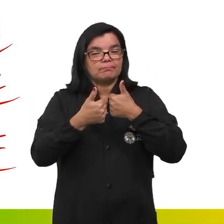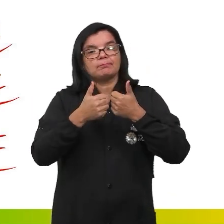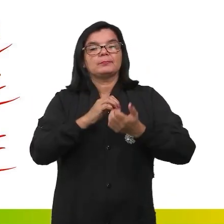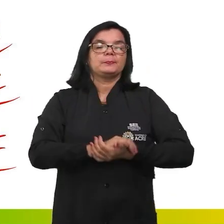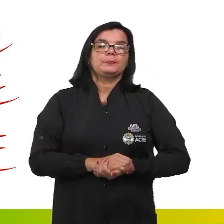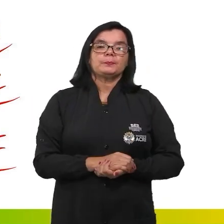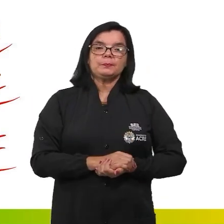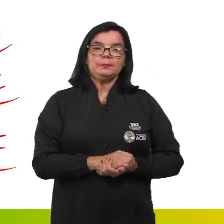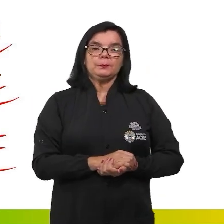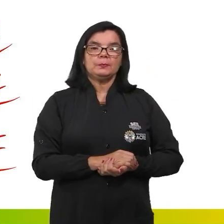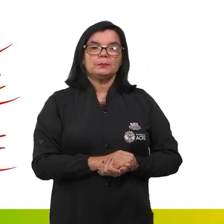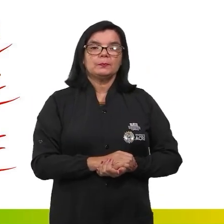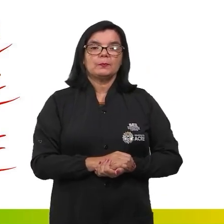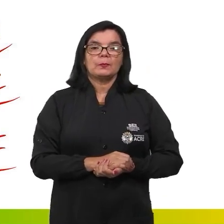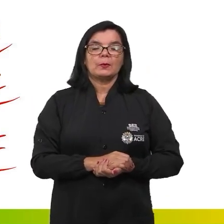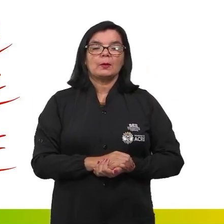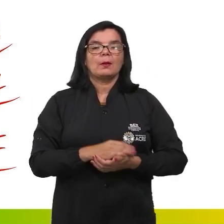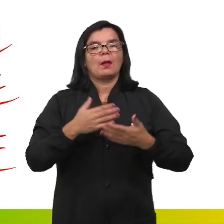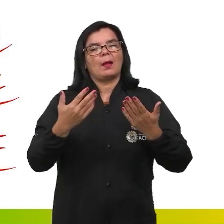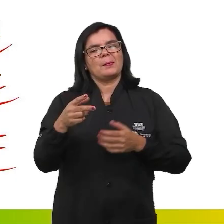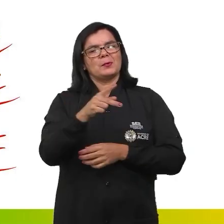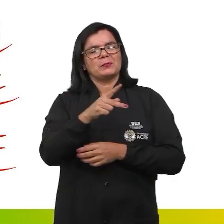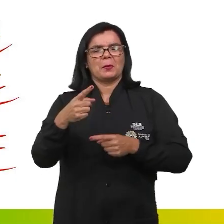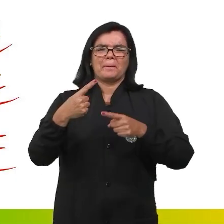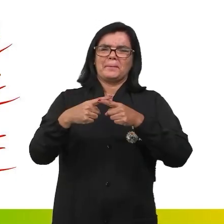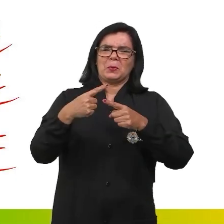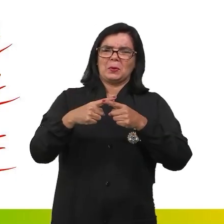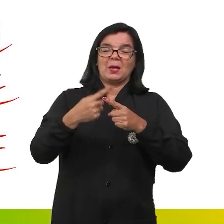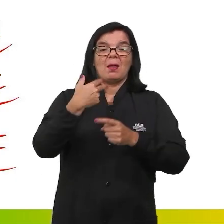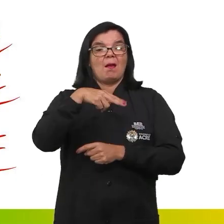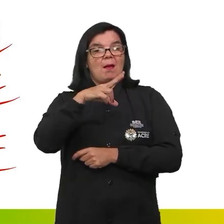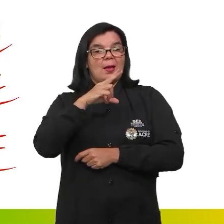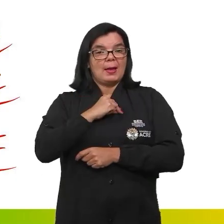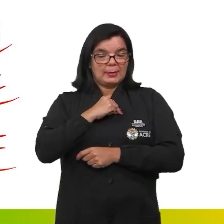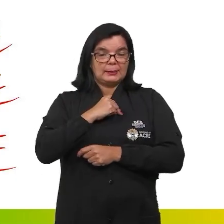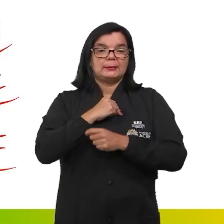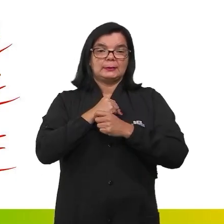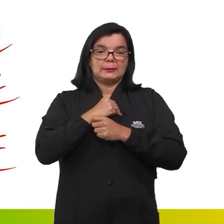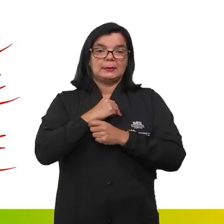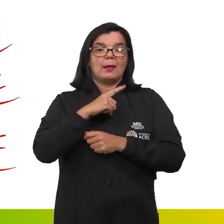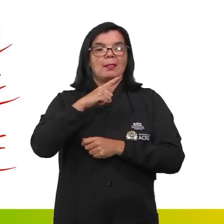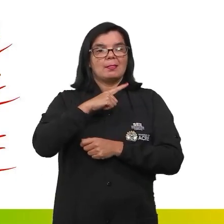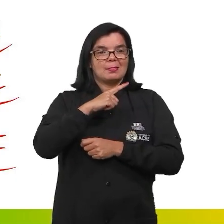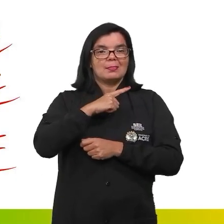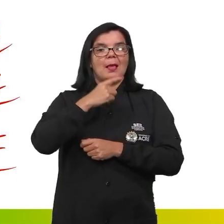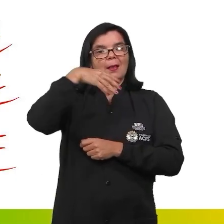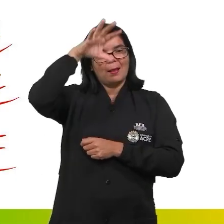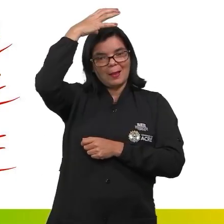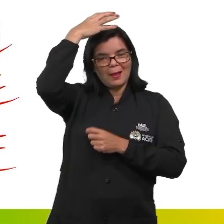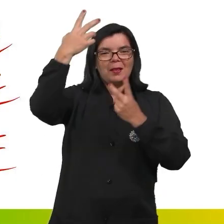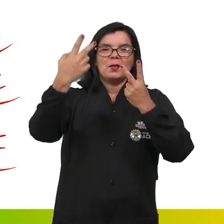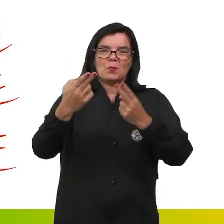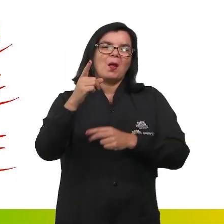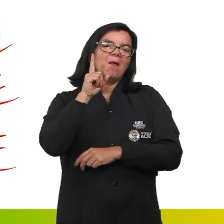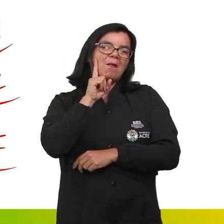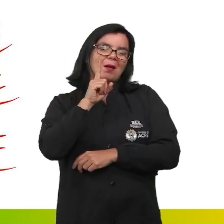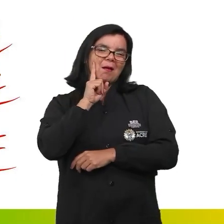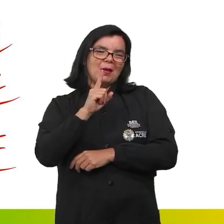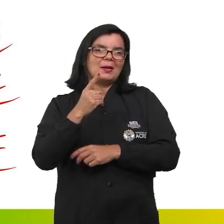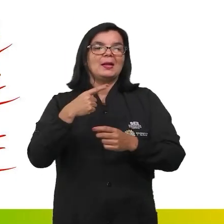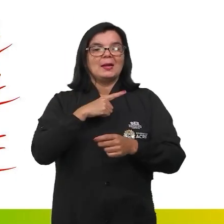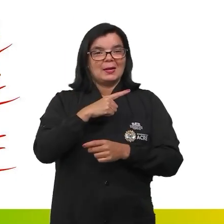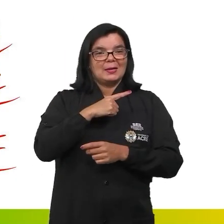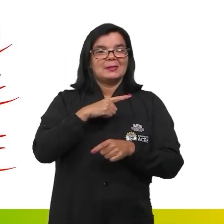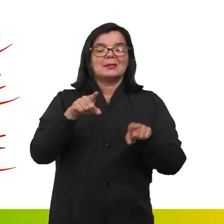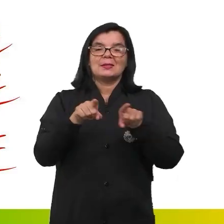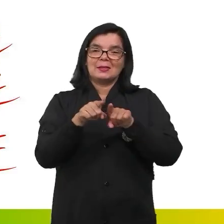essa. Pronto. Professor, é porque a Espanha, galera, é porque lá tem rei também, é que nem a Inglaterra, né? Eles